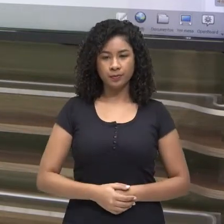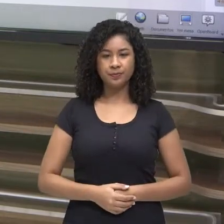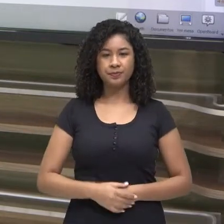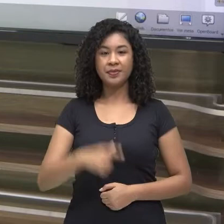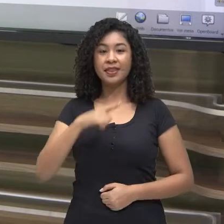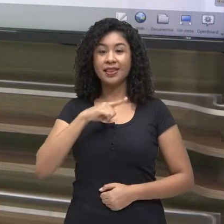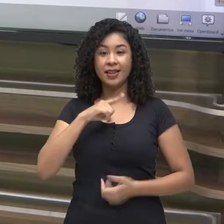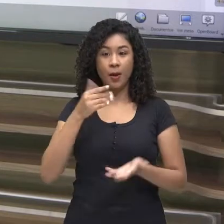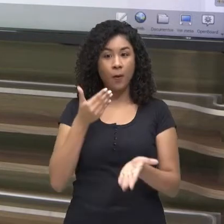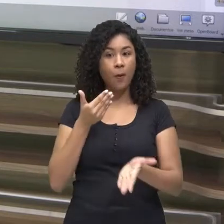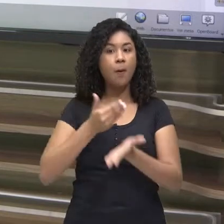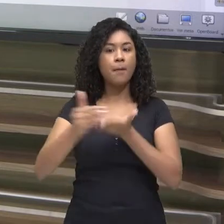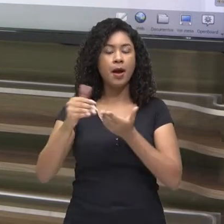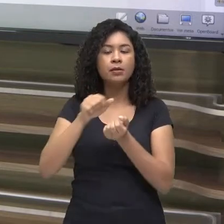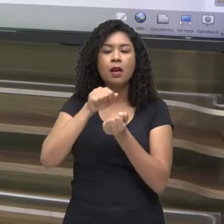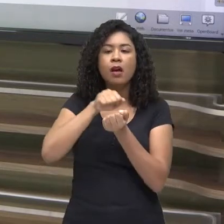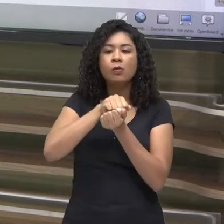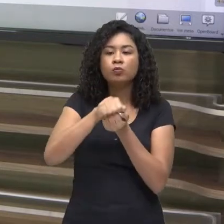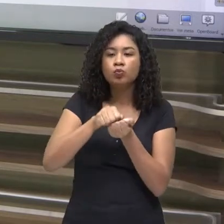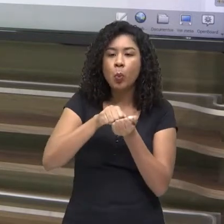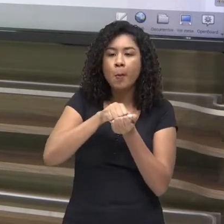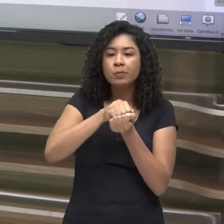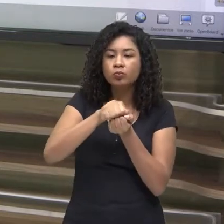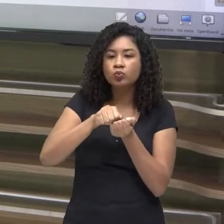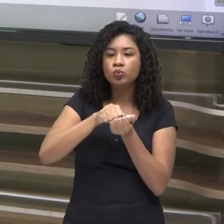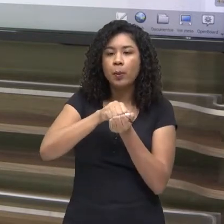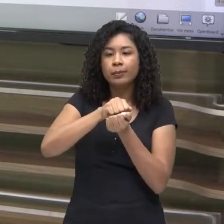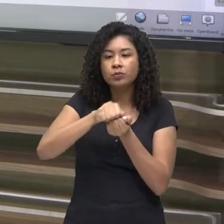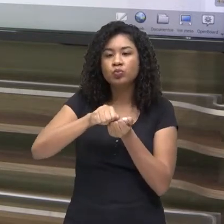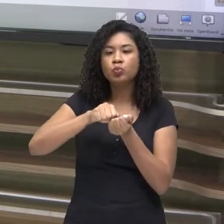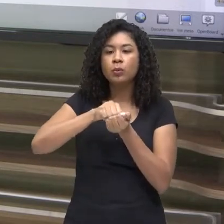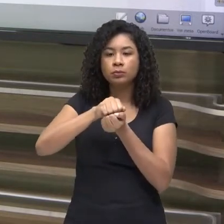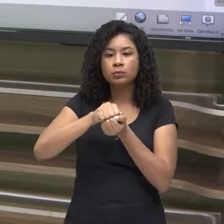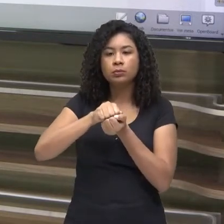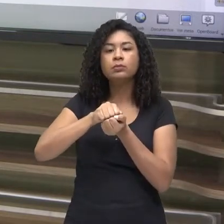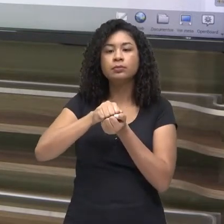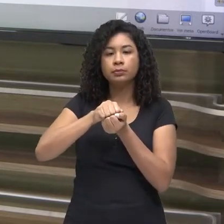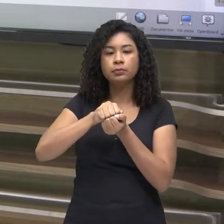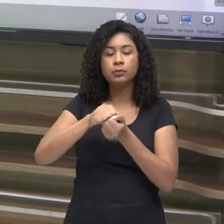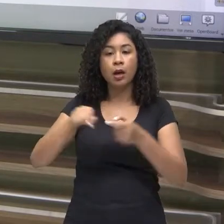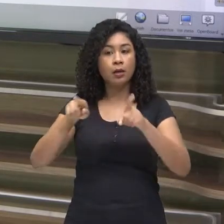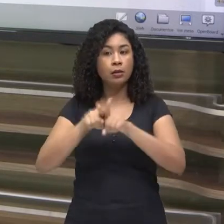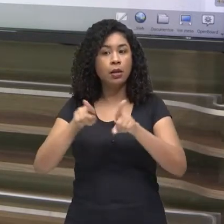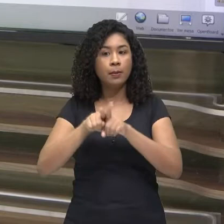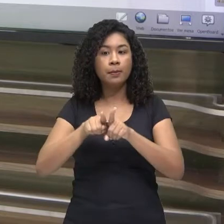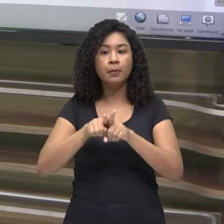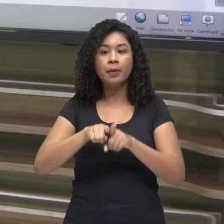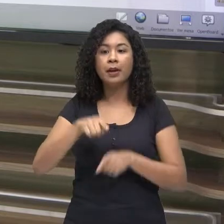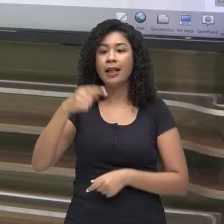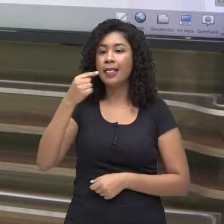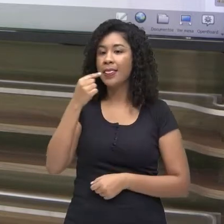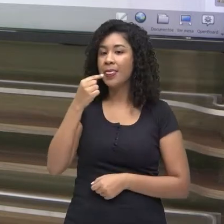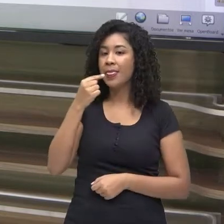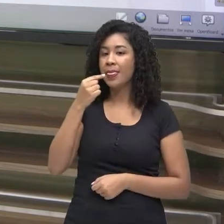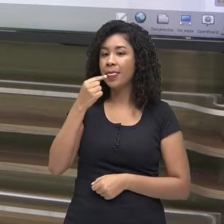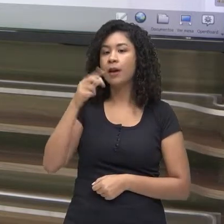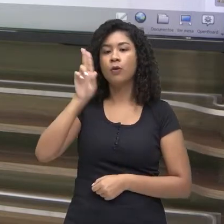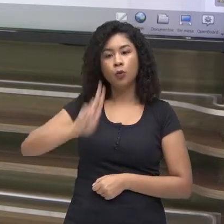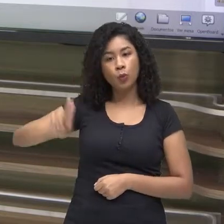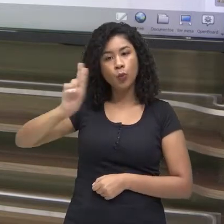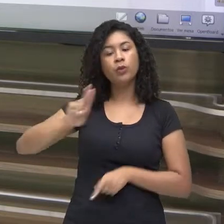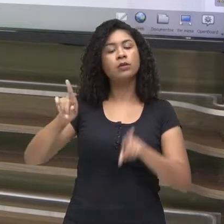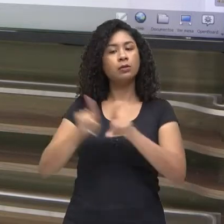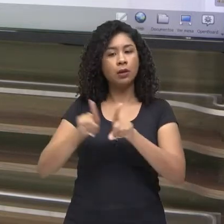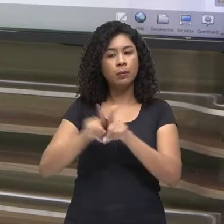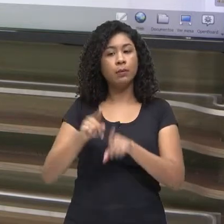gente começa a mastigação do alimento por meio dos dentes e também pelo auxílio da língua, mas também tem uma